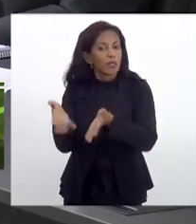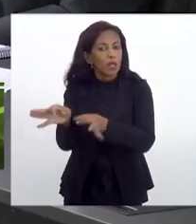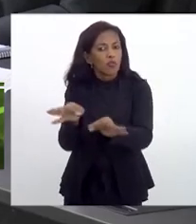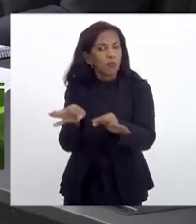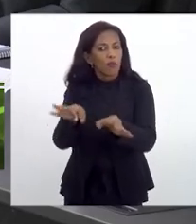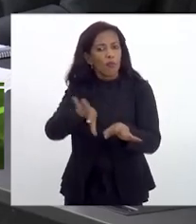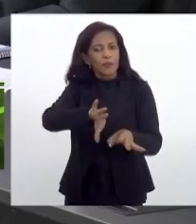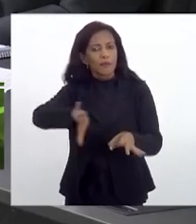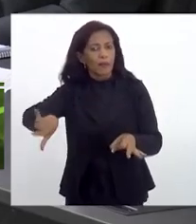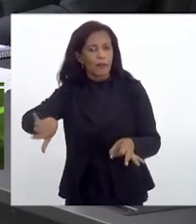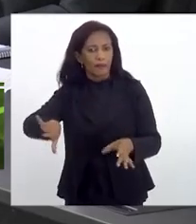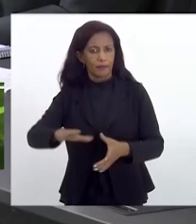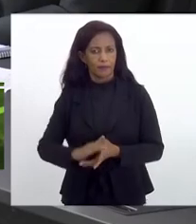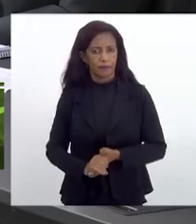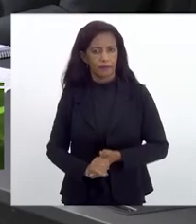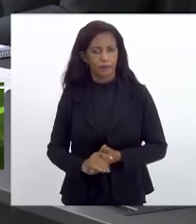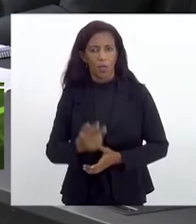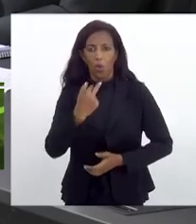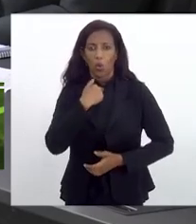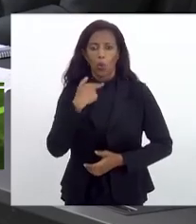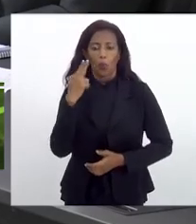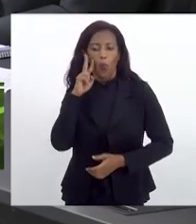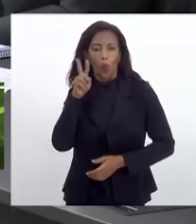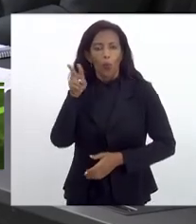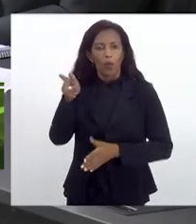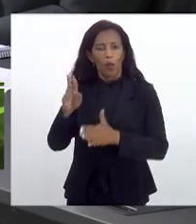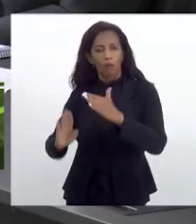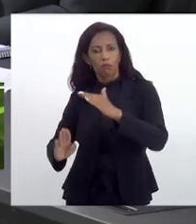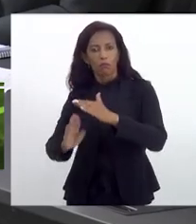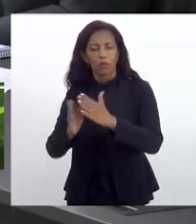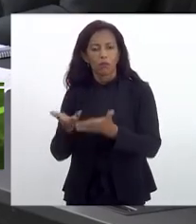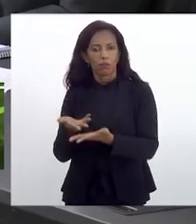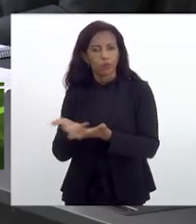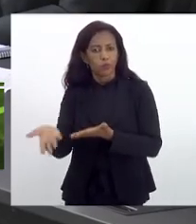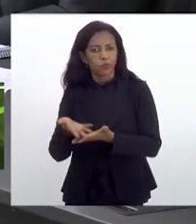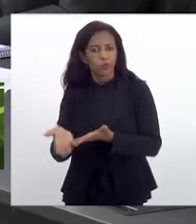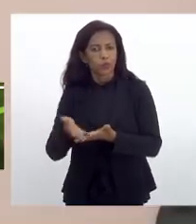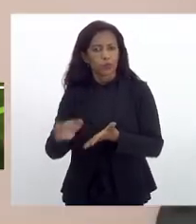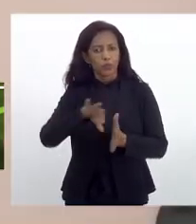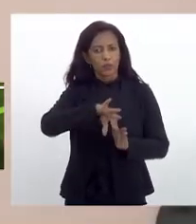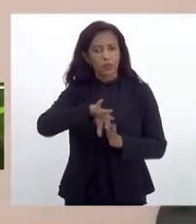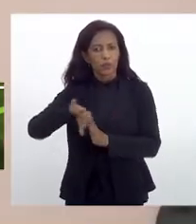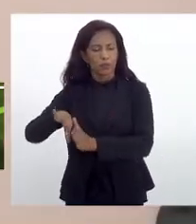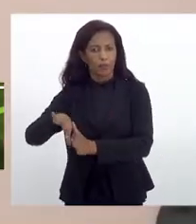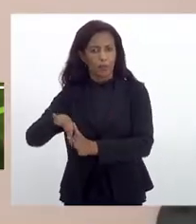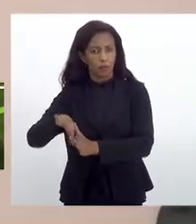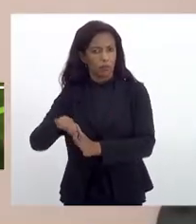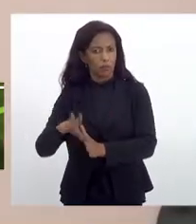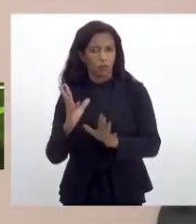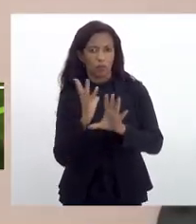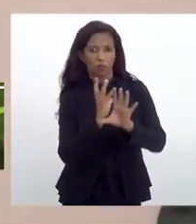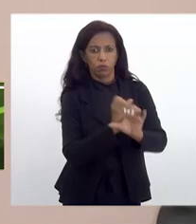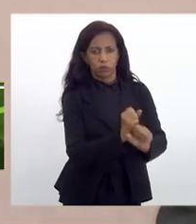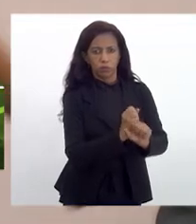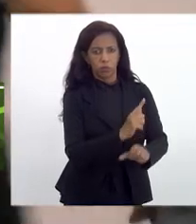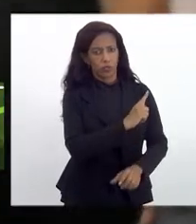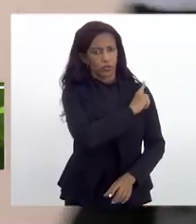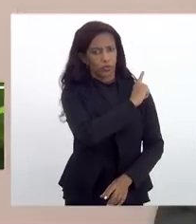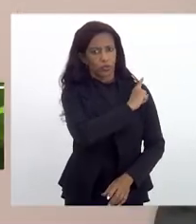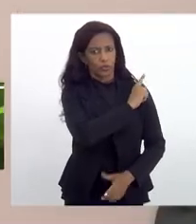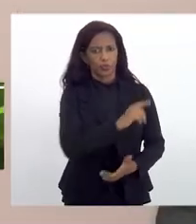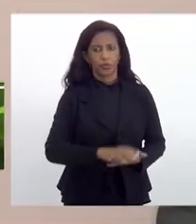isolada. A gente não pode olhar o teto de gastos isolado da gestão orçamentária. O que eu quero dizer?